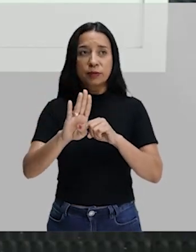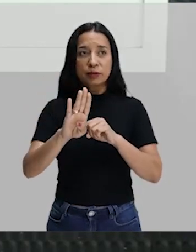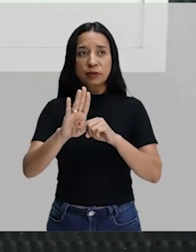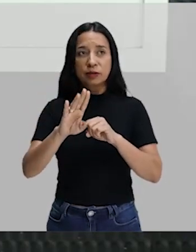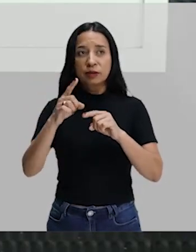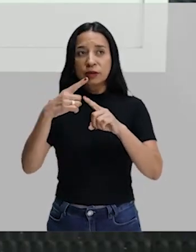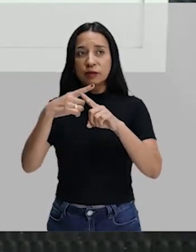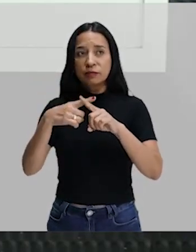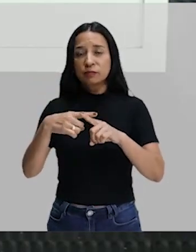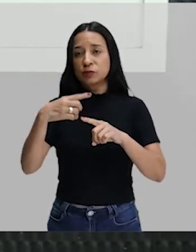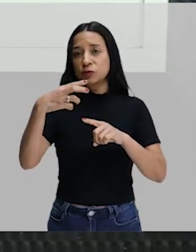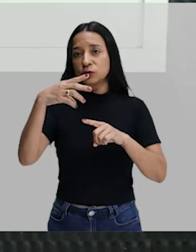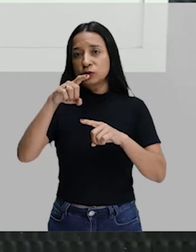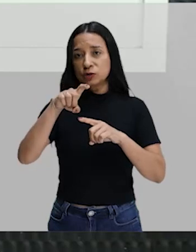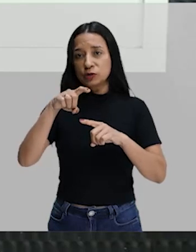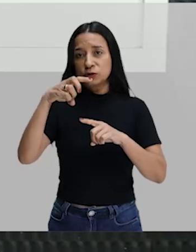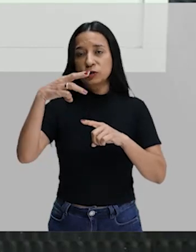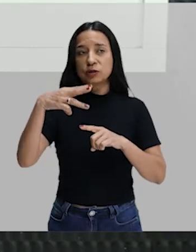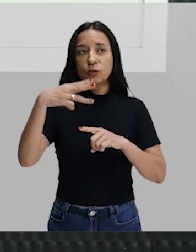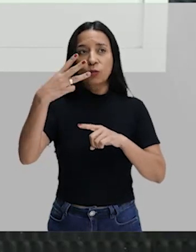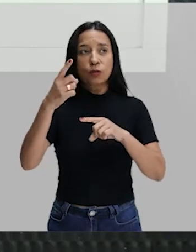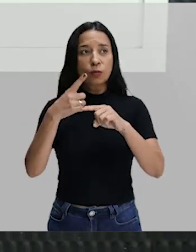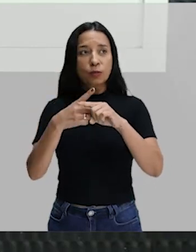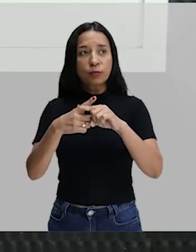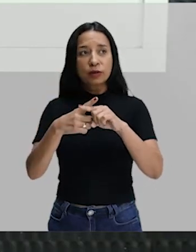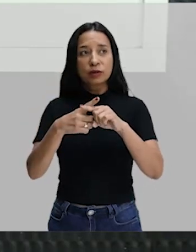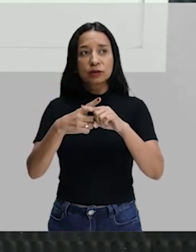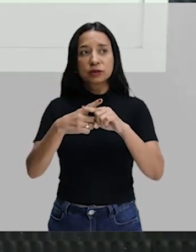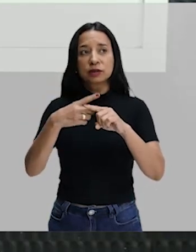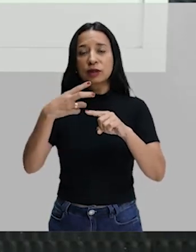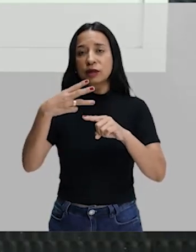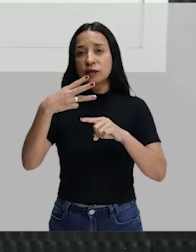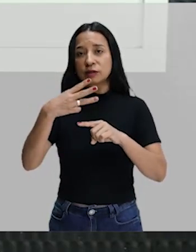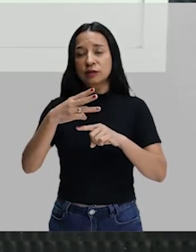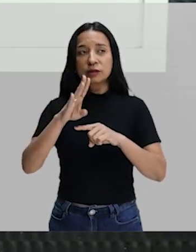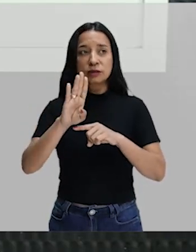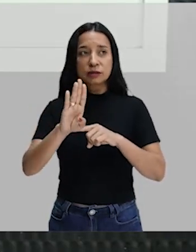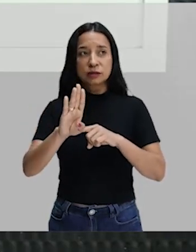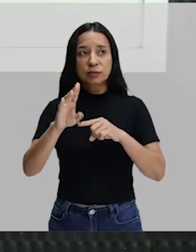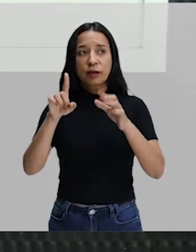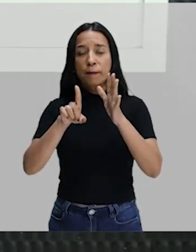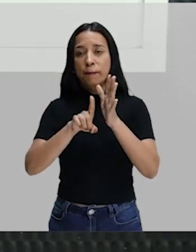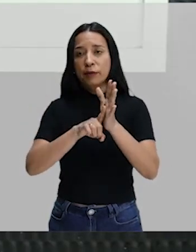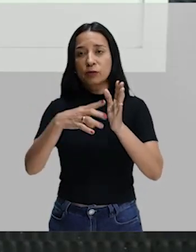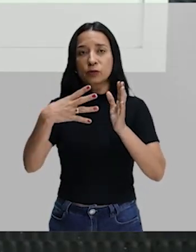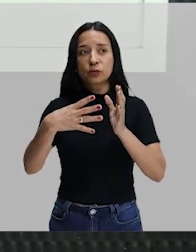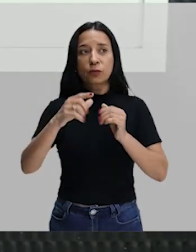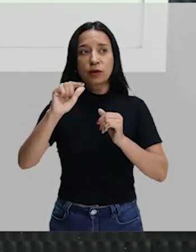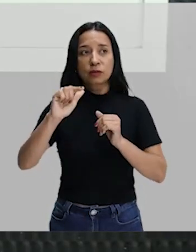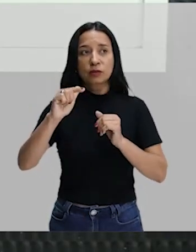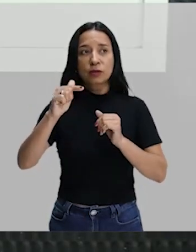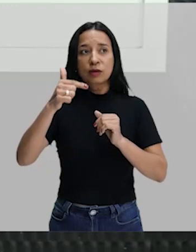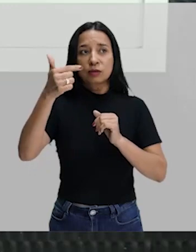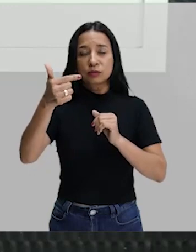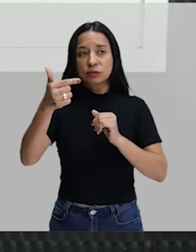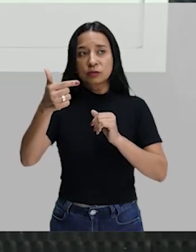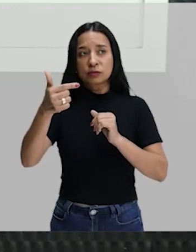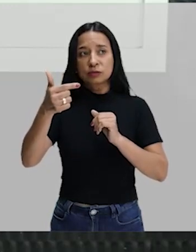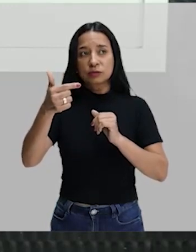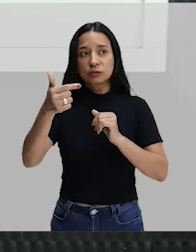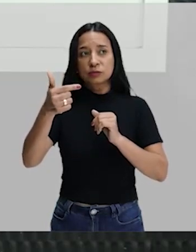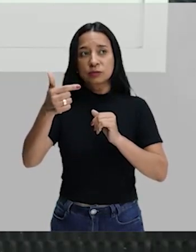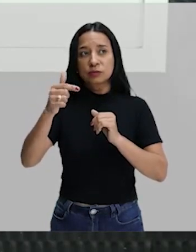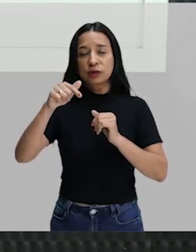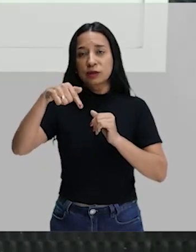igual, x ao quadrado, e que x igual a x ao cubo mais 3x ao quadrado sejam